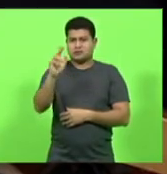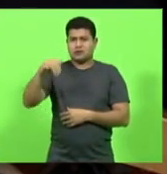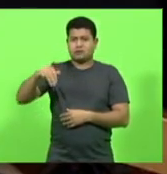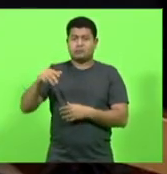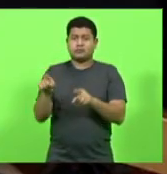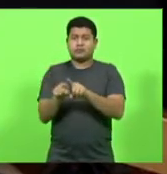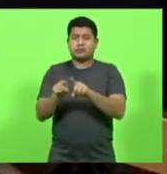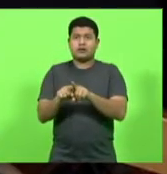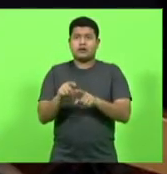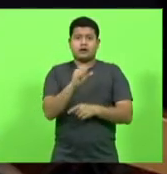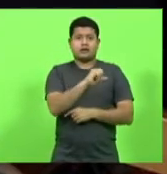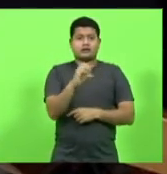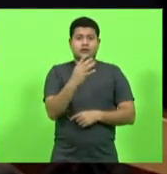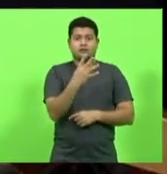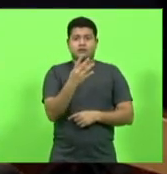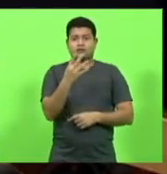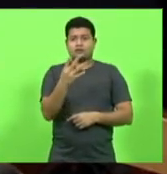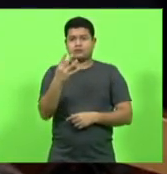SC-445.